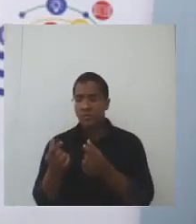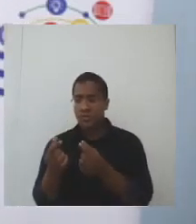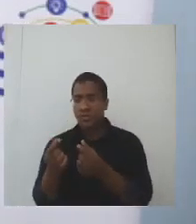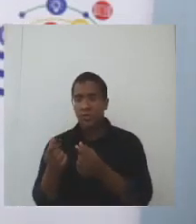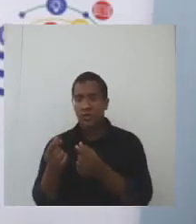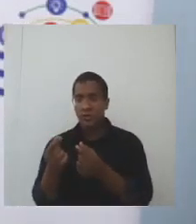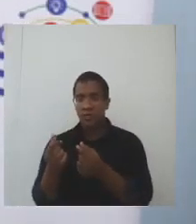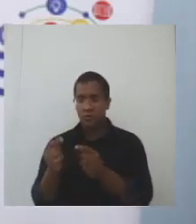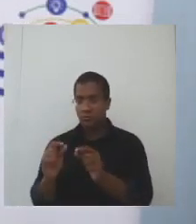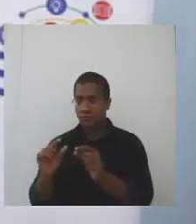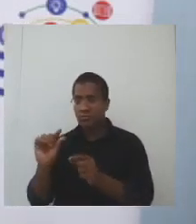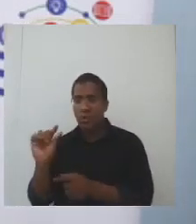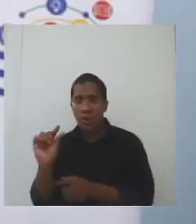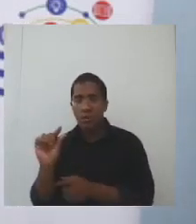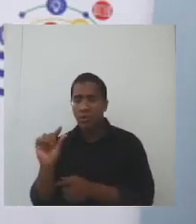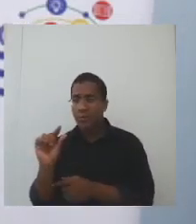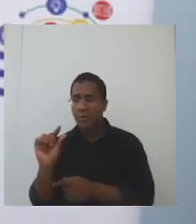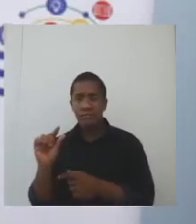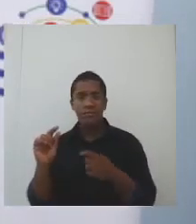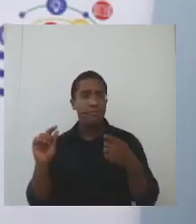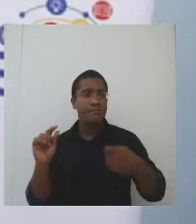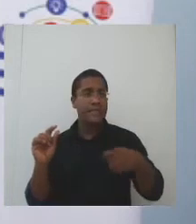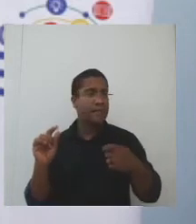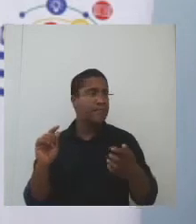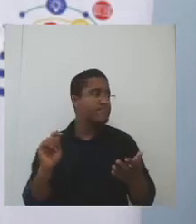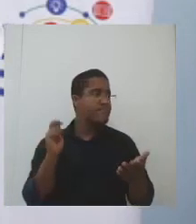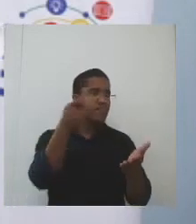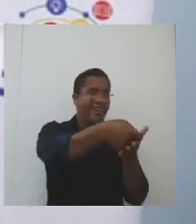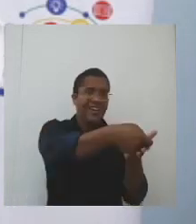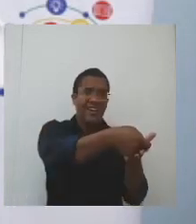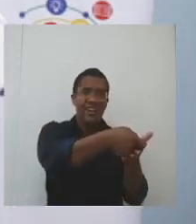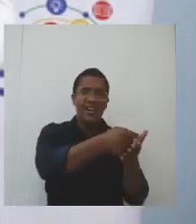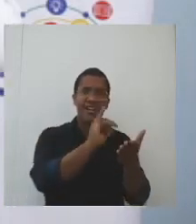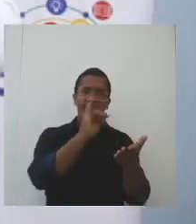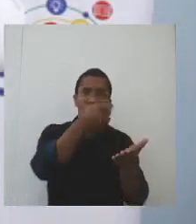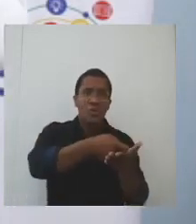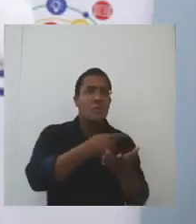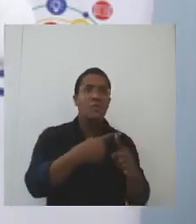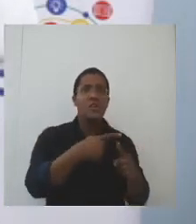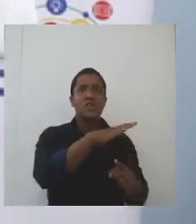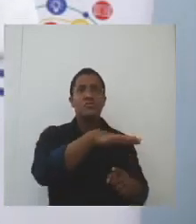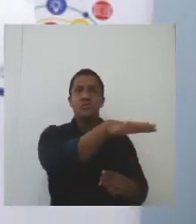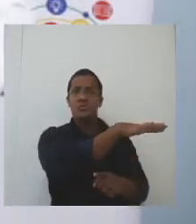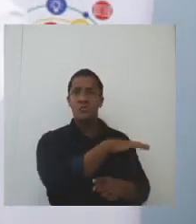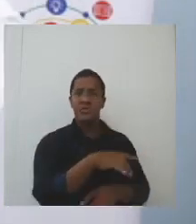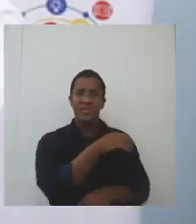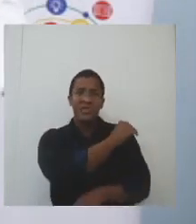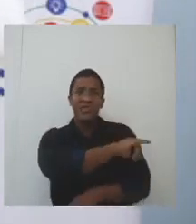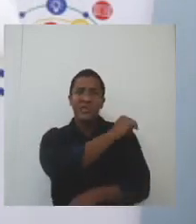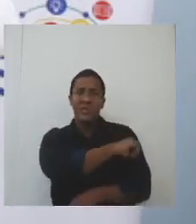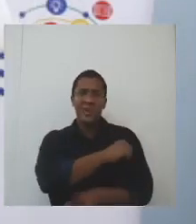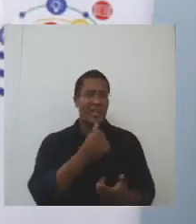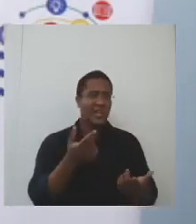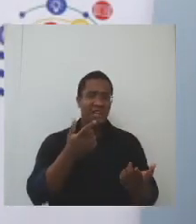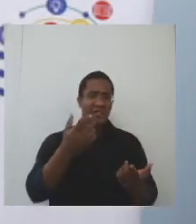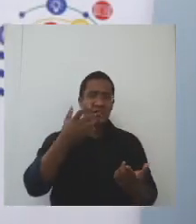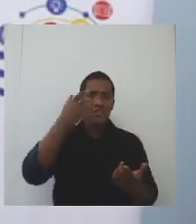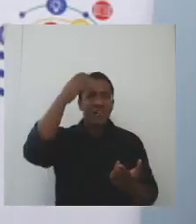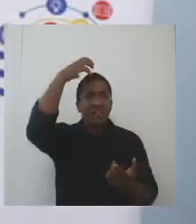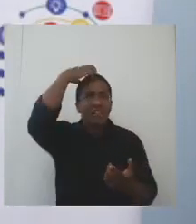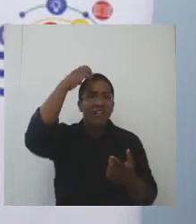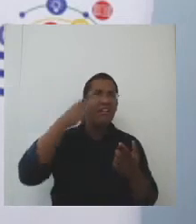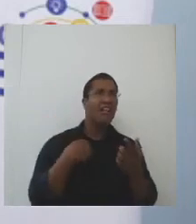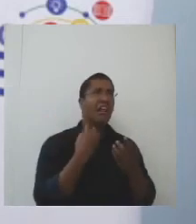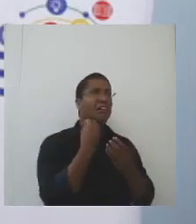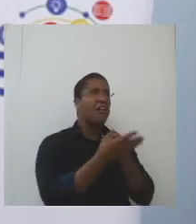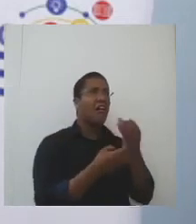pagar impostos para manter quem? Essa luxuosa corte no Rio de Janeiro. É aí que este povo dessa terra dos altos